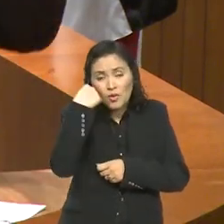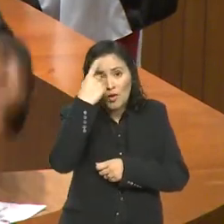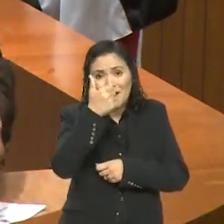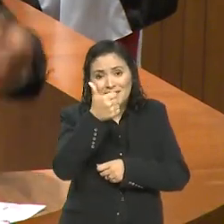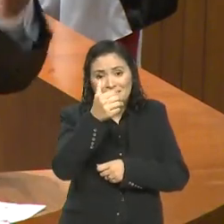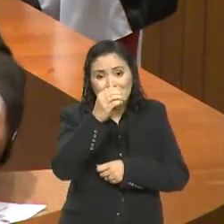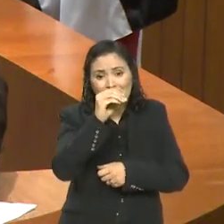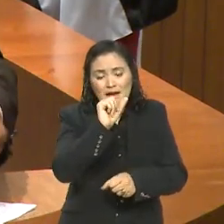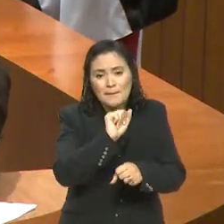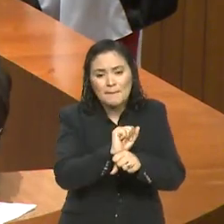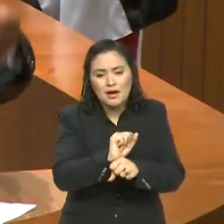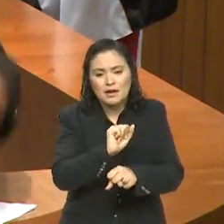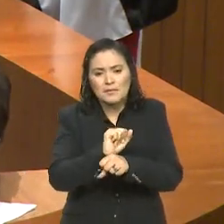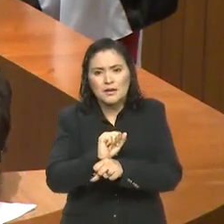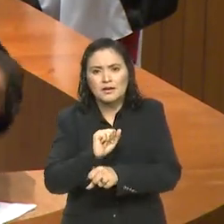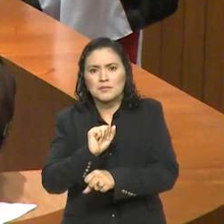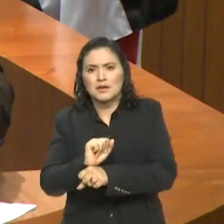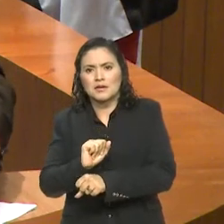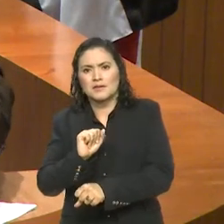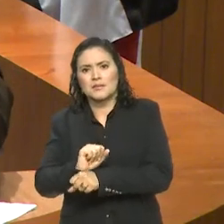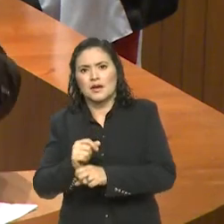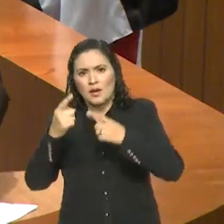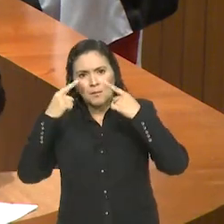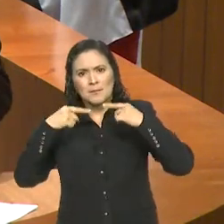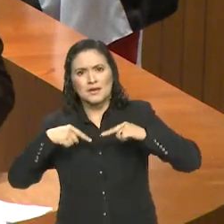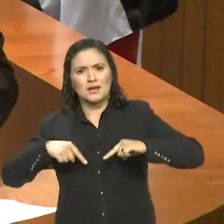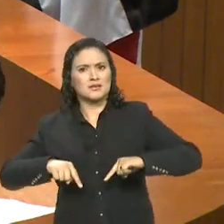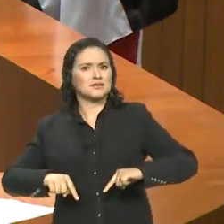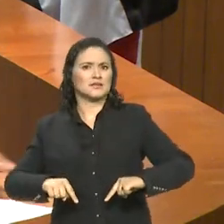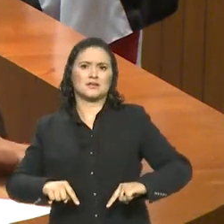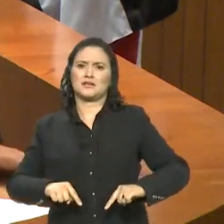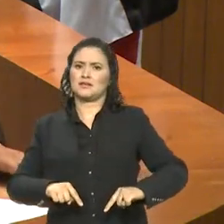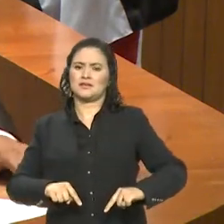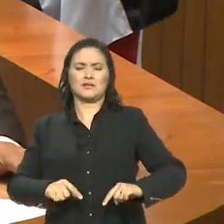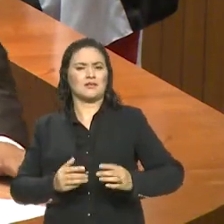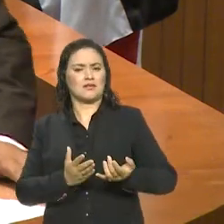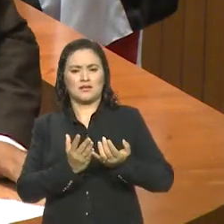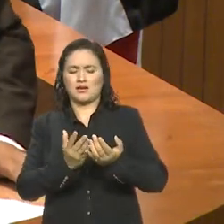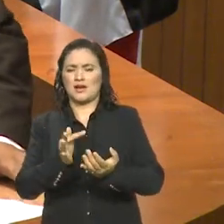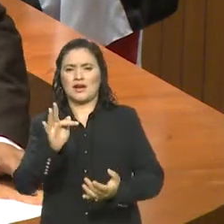Esperando. Essa é a humilhação do transporte de ferro no estado do Maranhão.